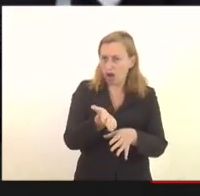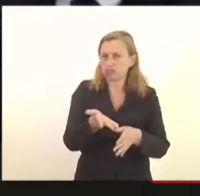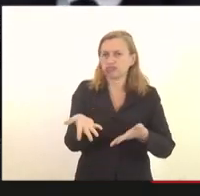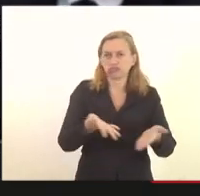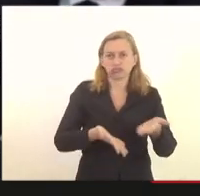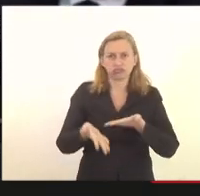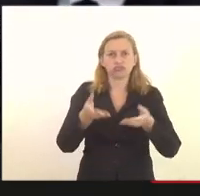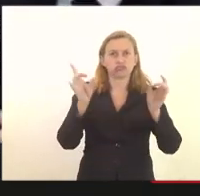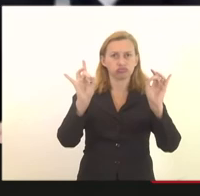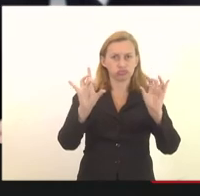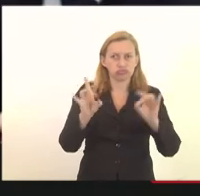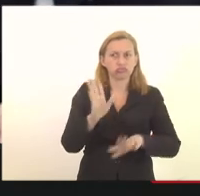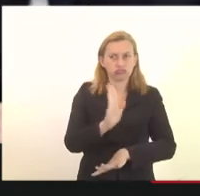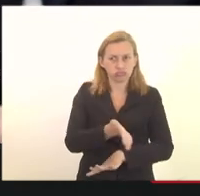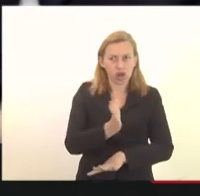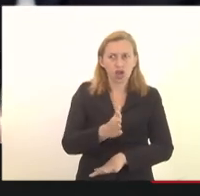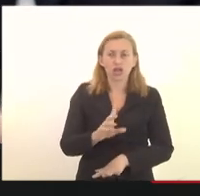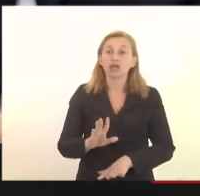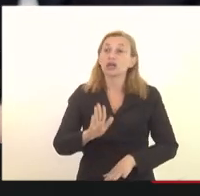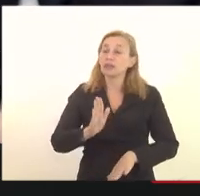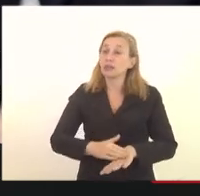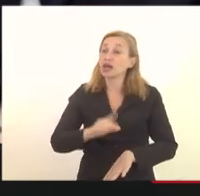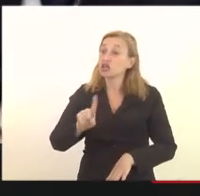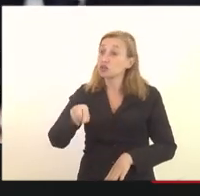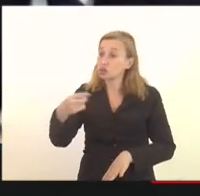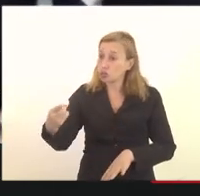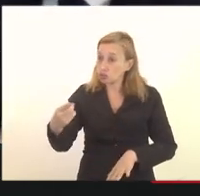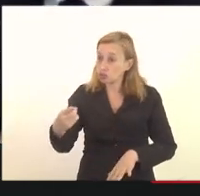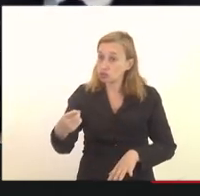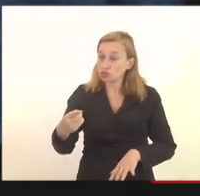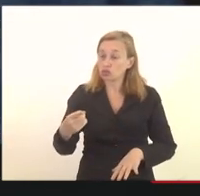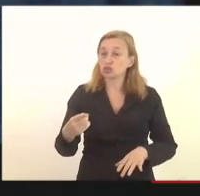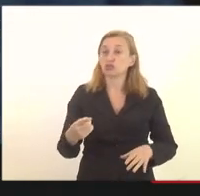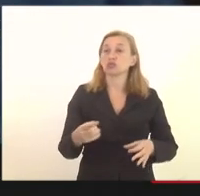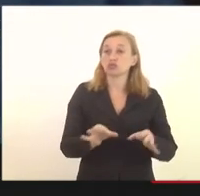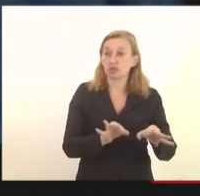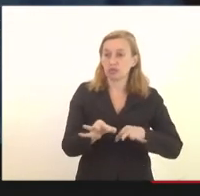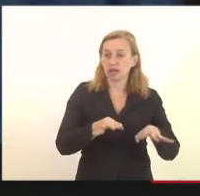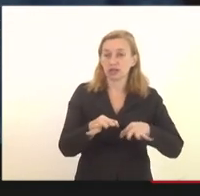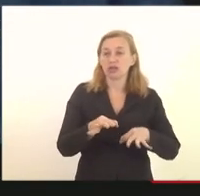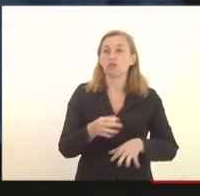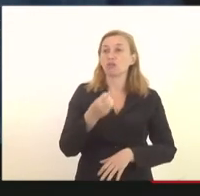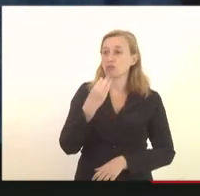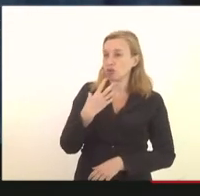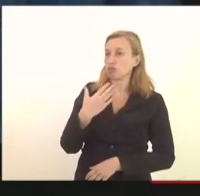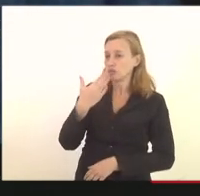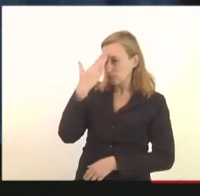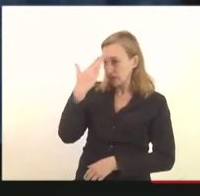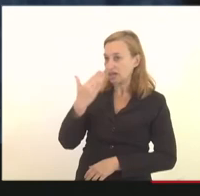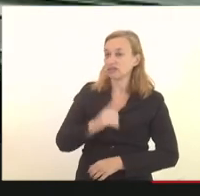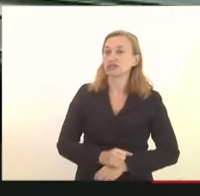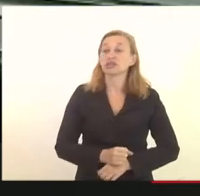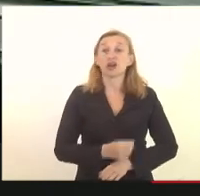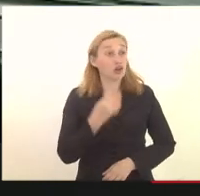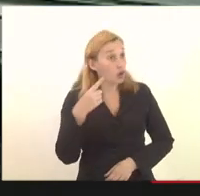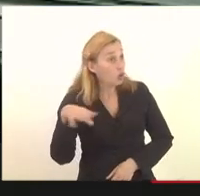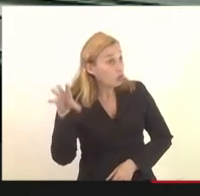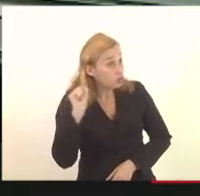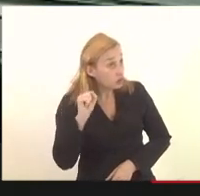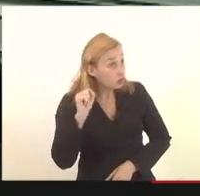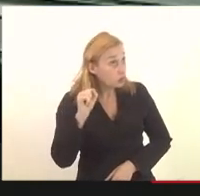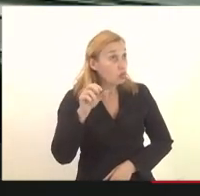especial e vamos fazer mais alguns módulos. Muito bom. Obrigado. Malvíferas, doutor